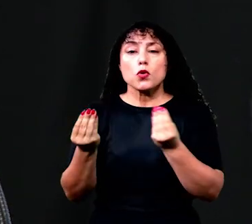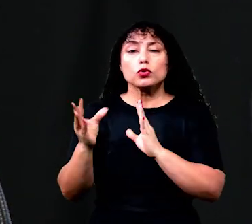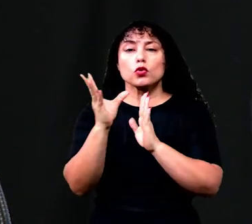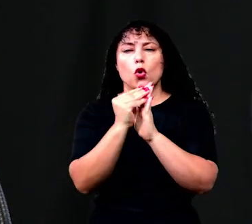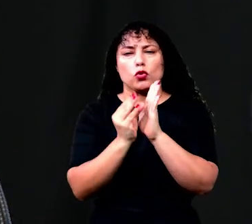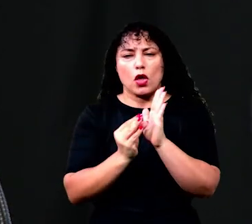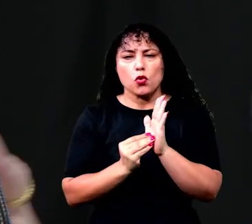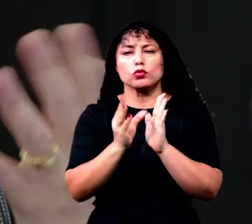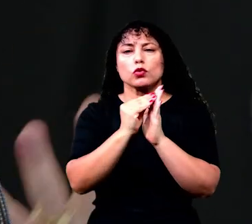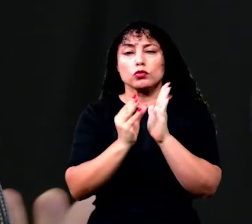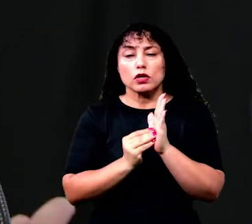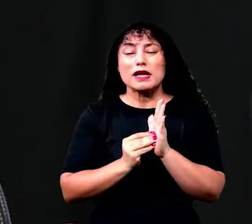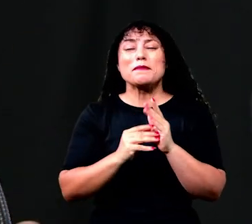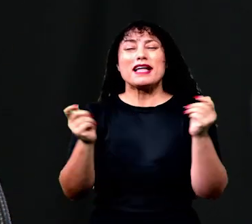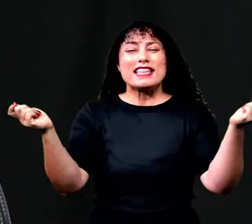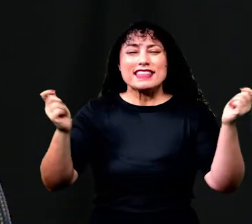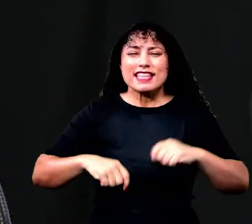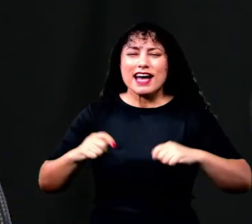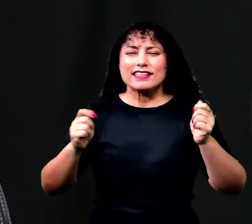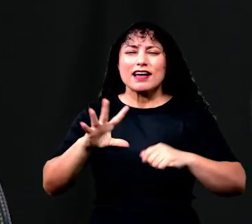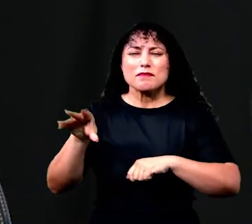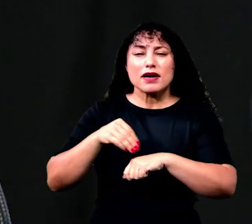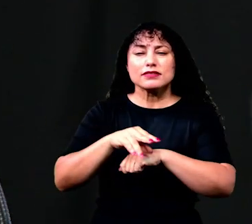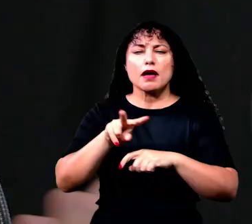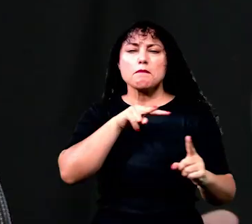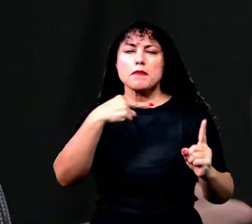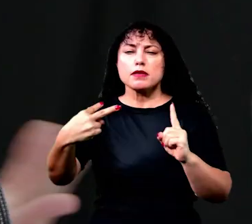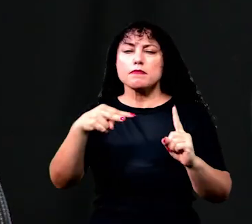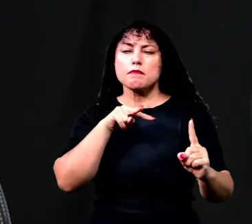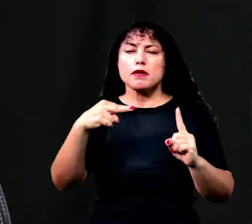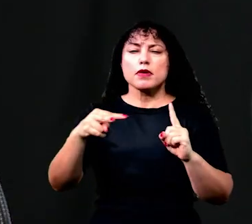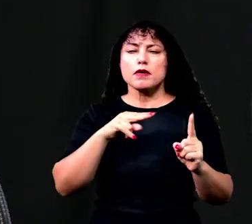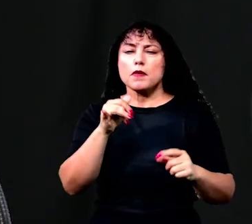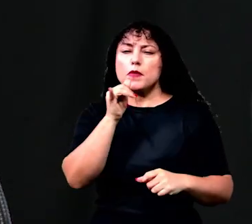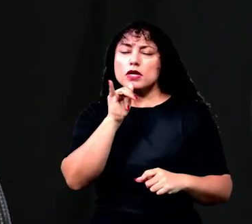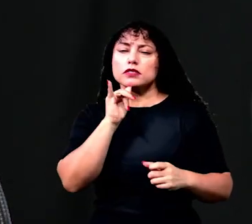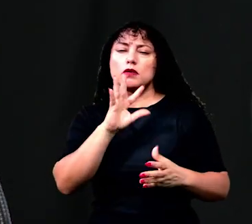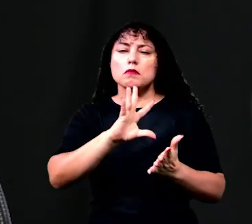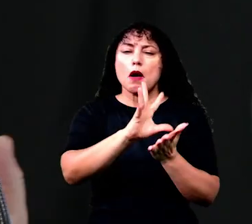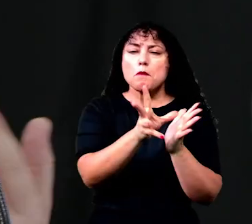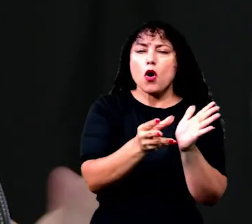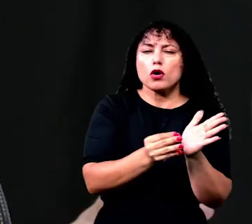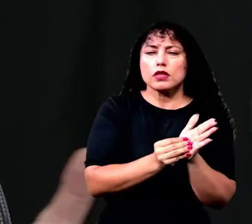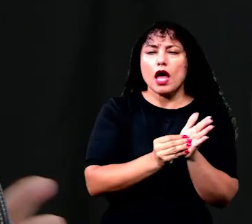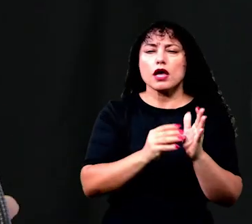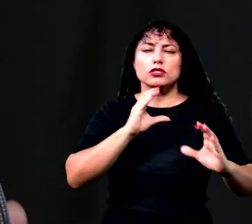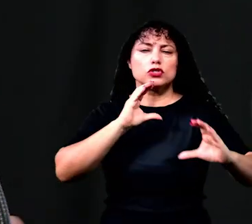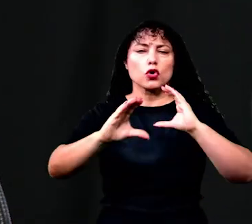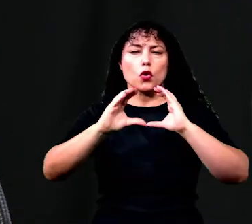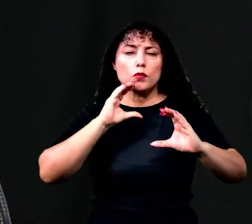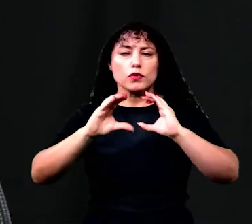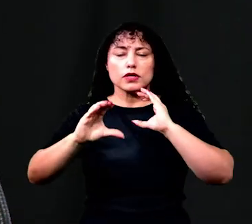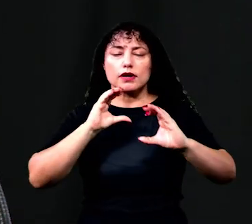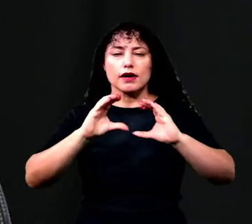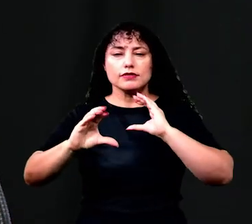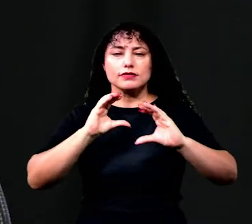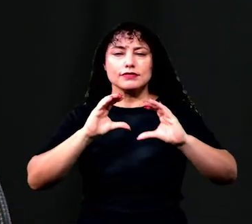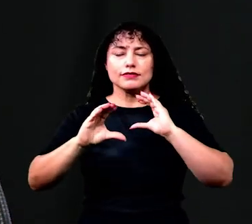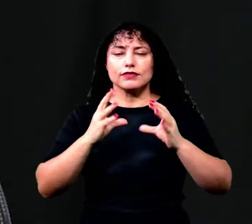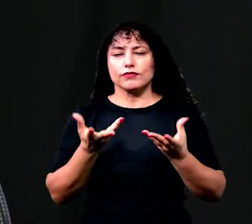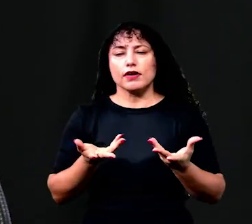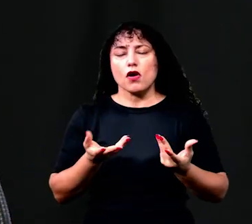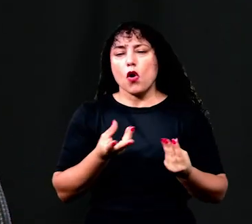conteudistas, mas eu acho que dá para a gente trazer algumas perspectivas, como, por exemplo, uma abordagem mais comunicativa,